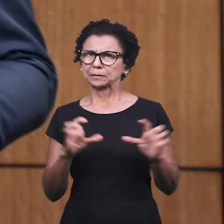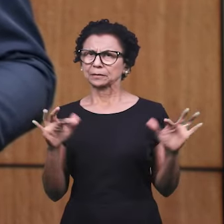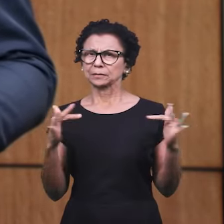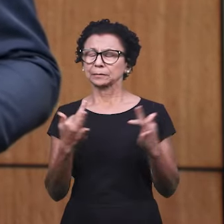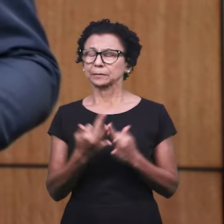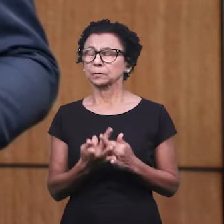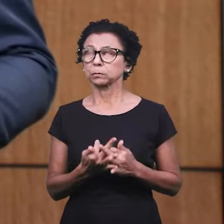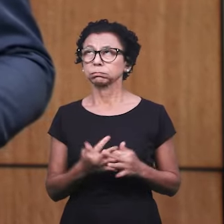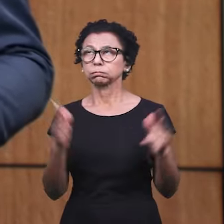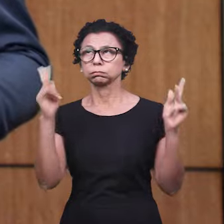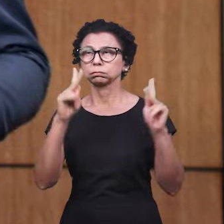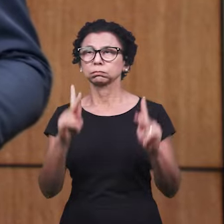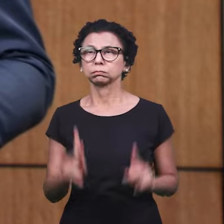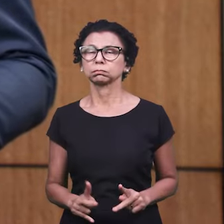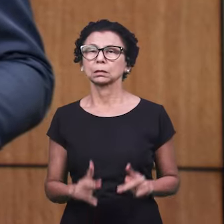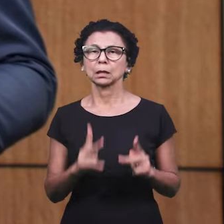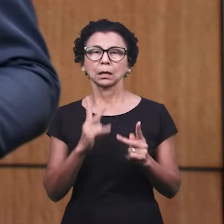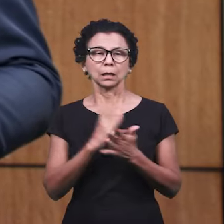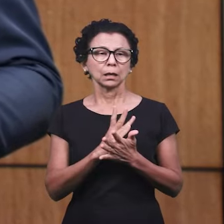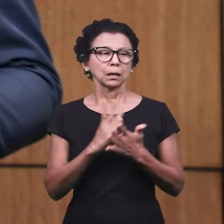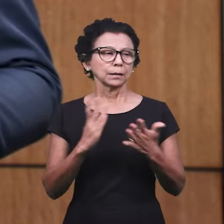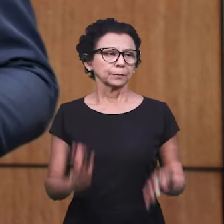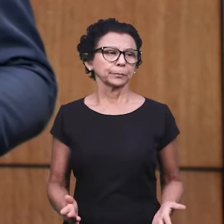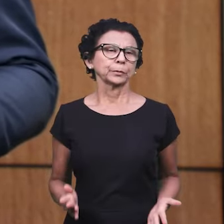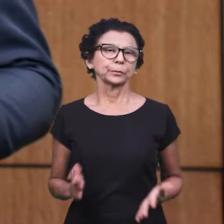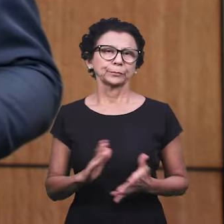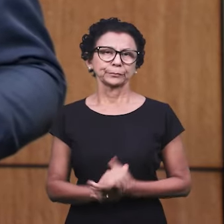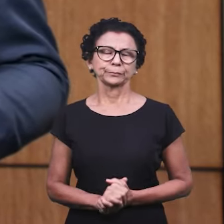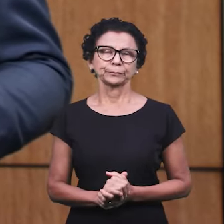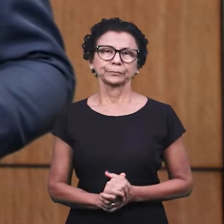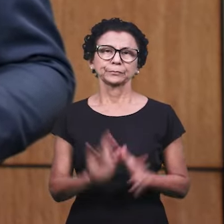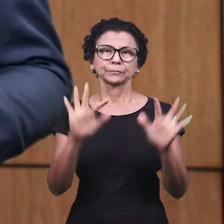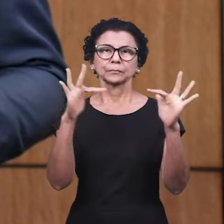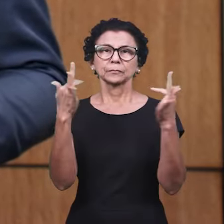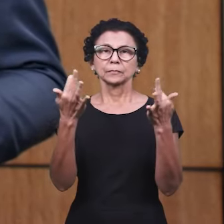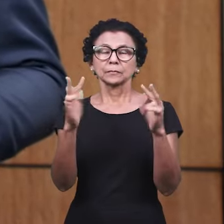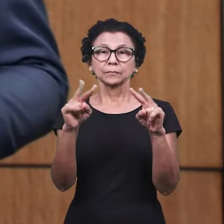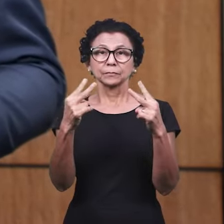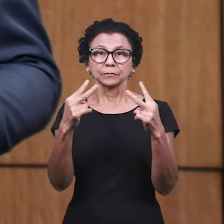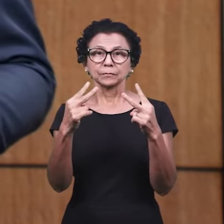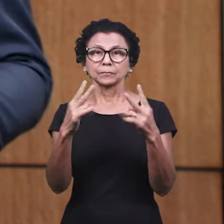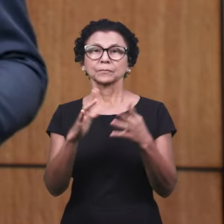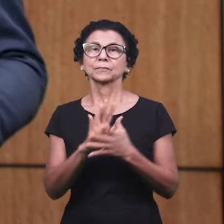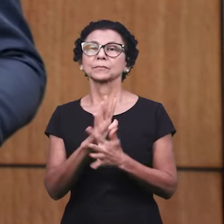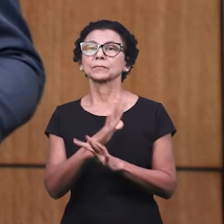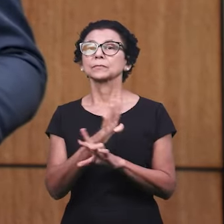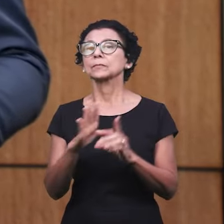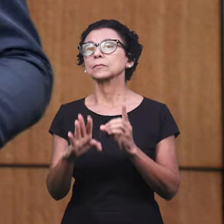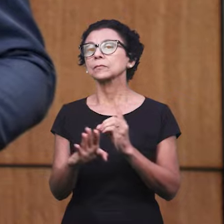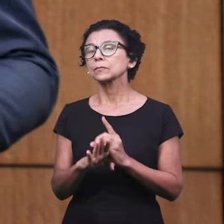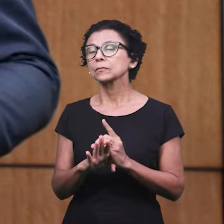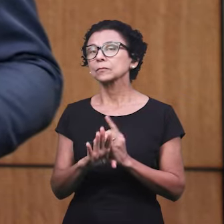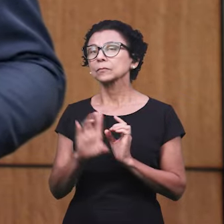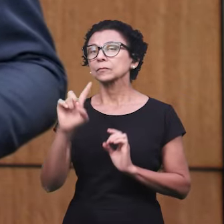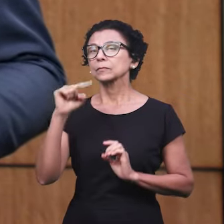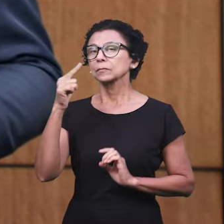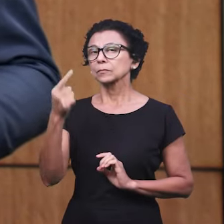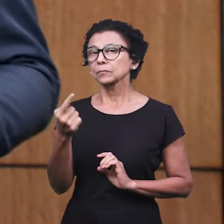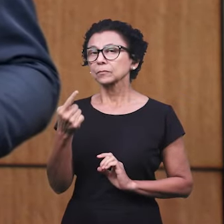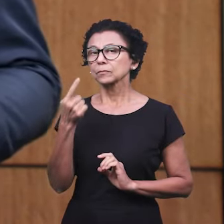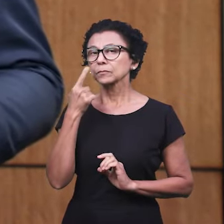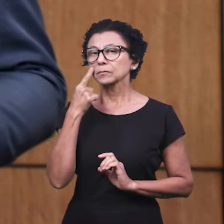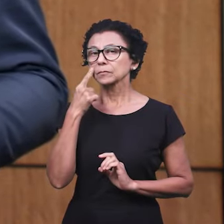tirando a paz da família. Essa família está participando deste culto. E após o culto, esse filho dirá quanto ama seus pais e